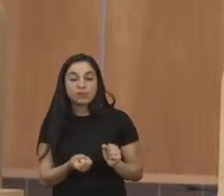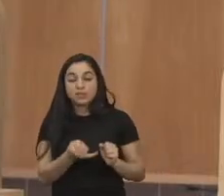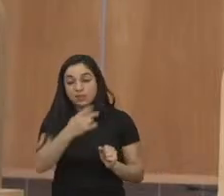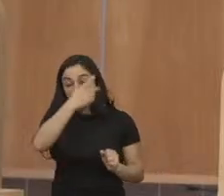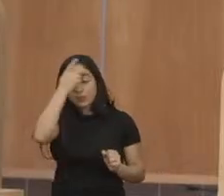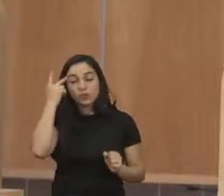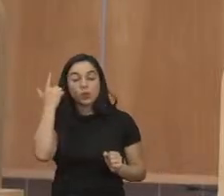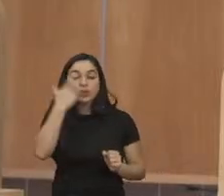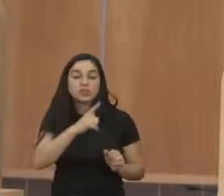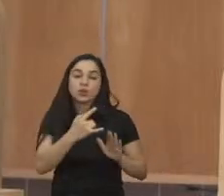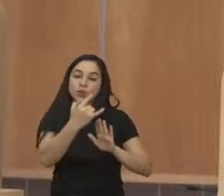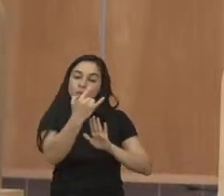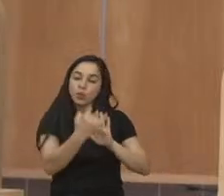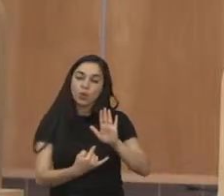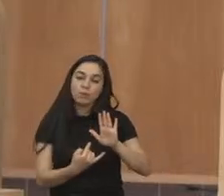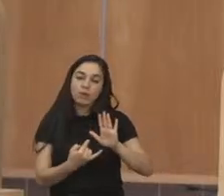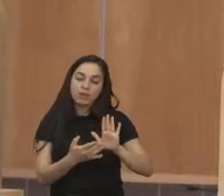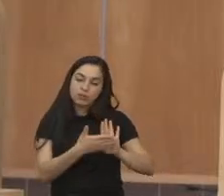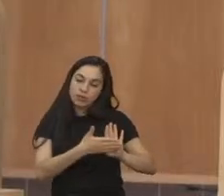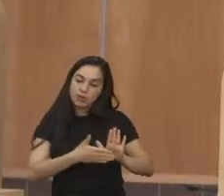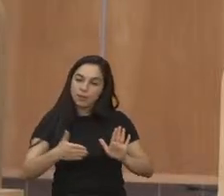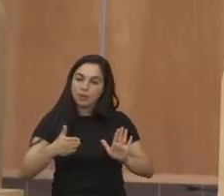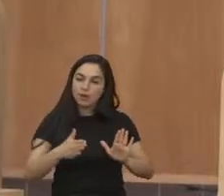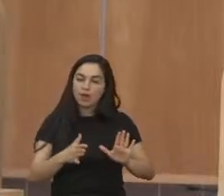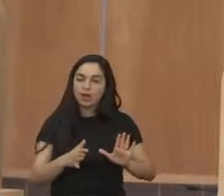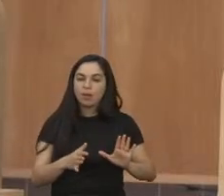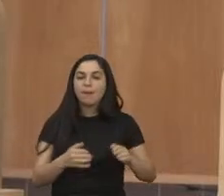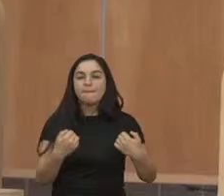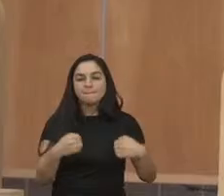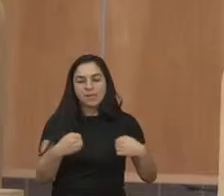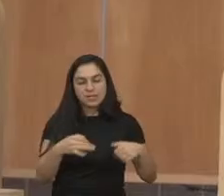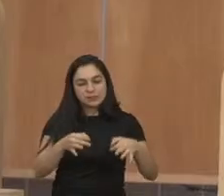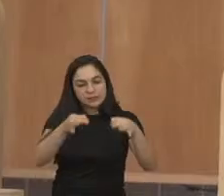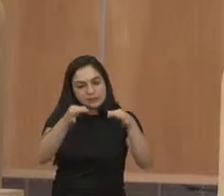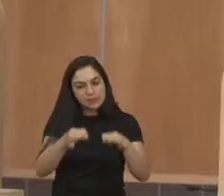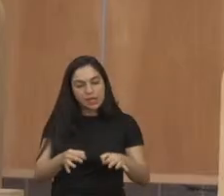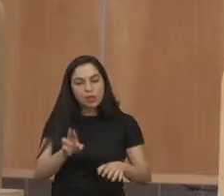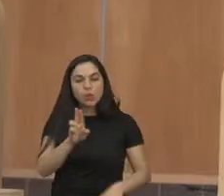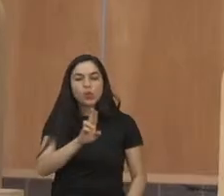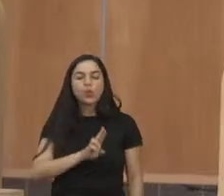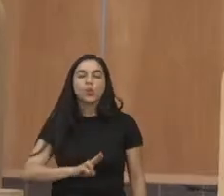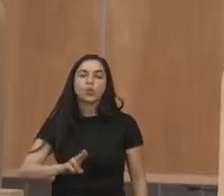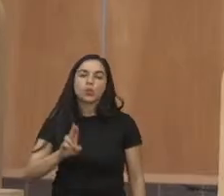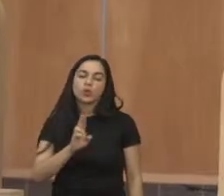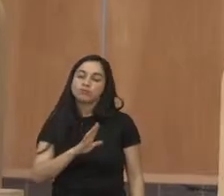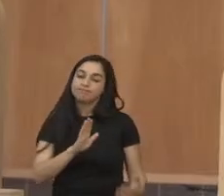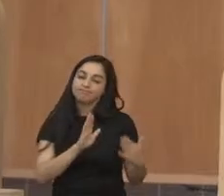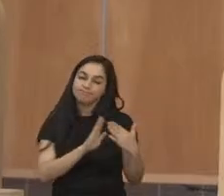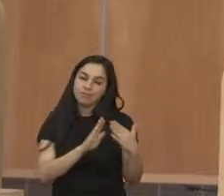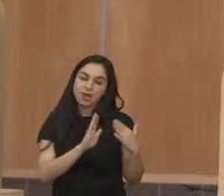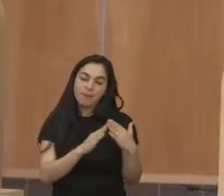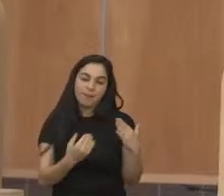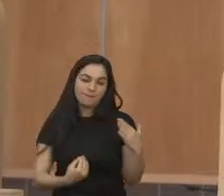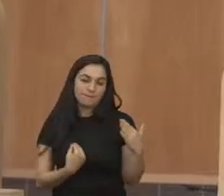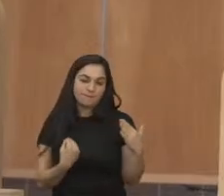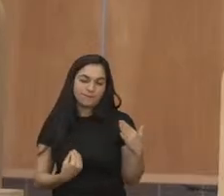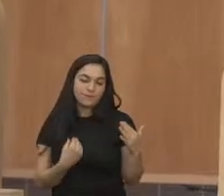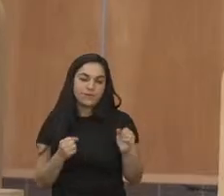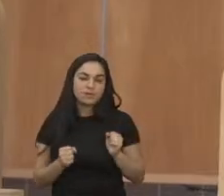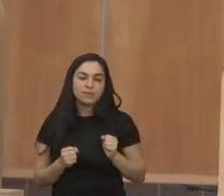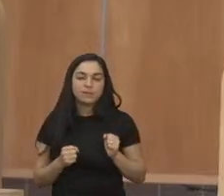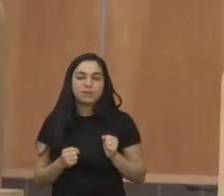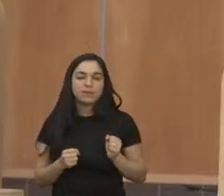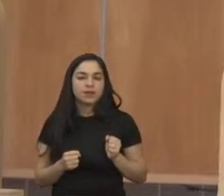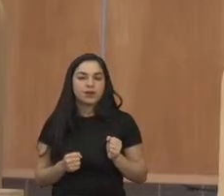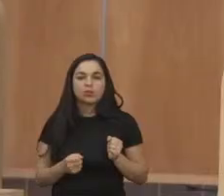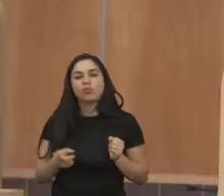habite temporário que seja, o prédio, a casa tem que estar em condições minimamente habitáveis. Então, não vai ser uma